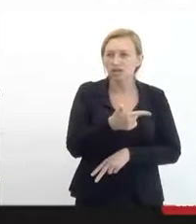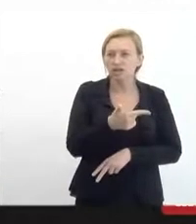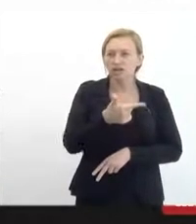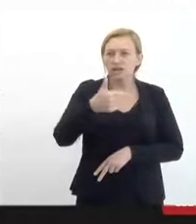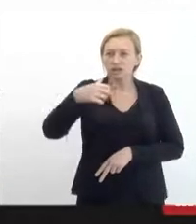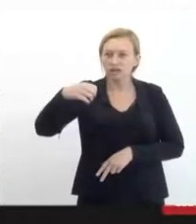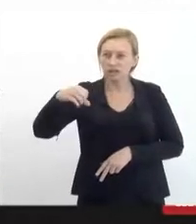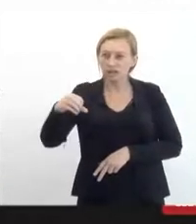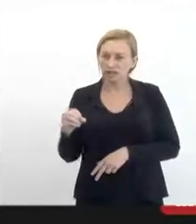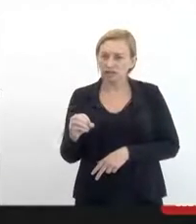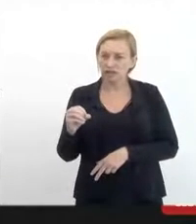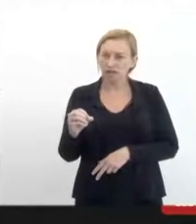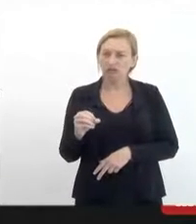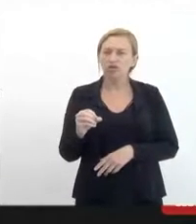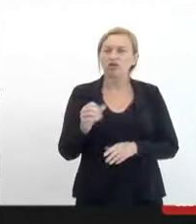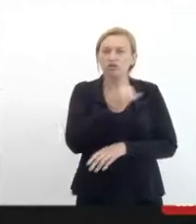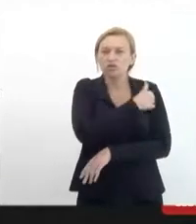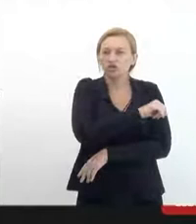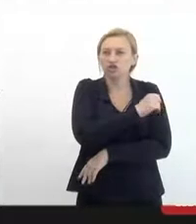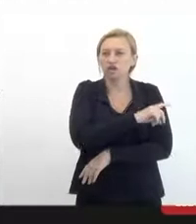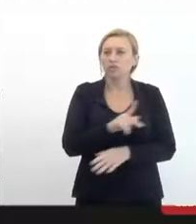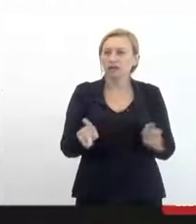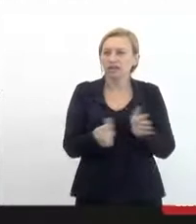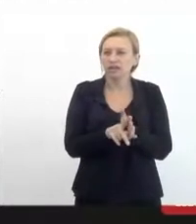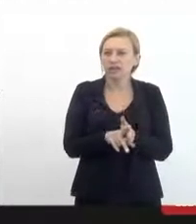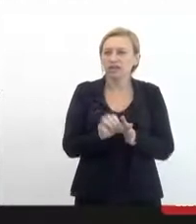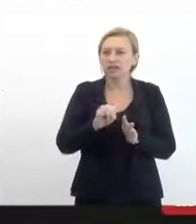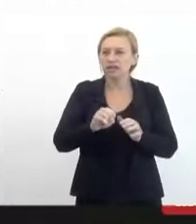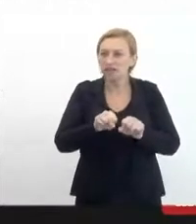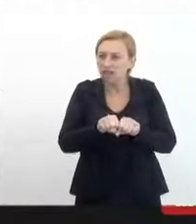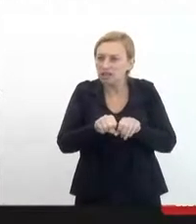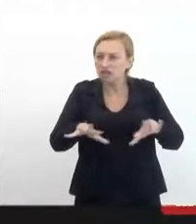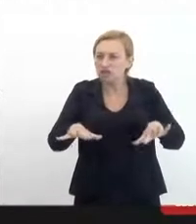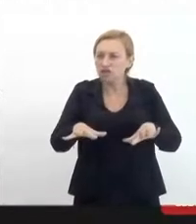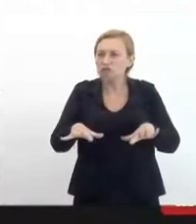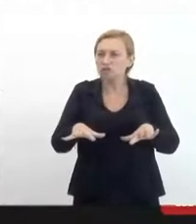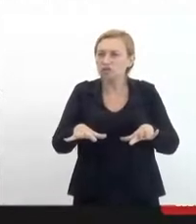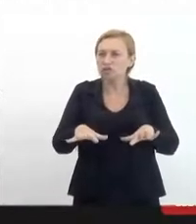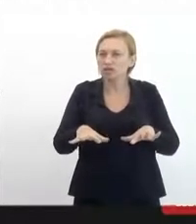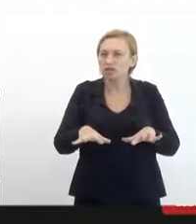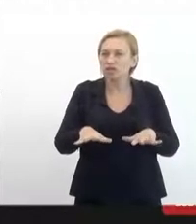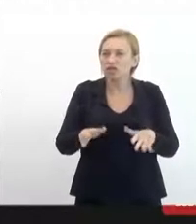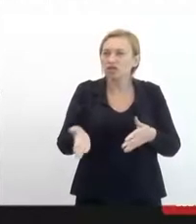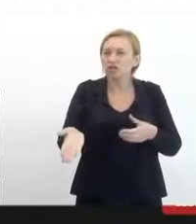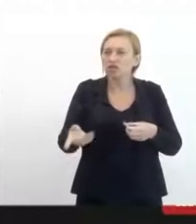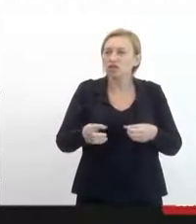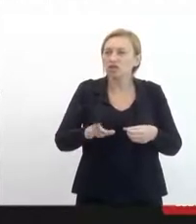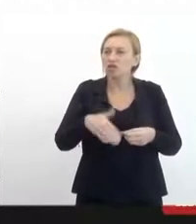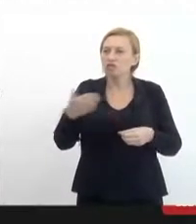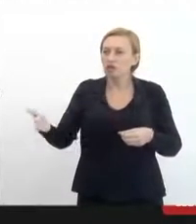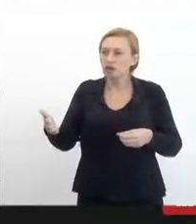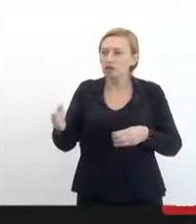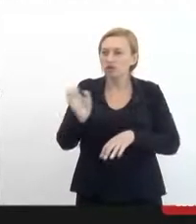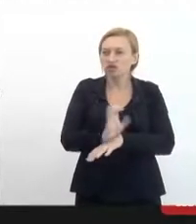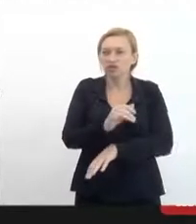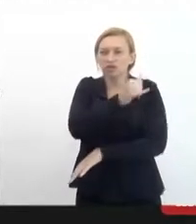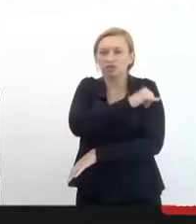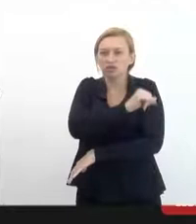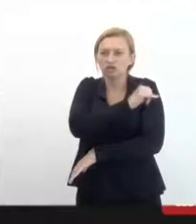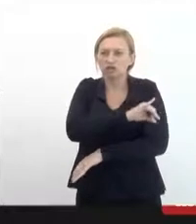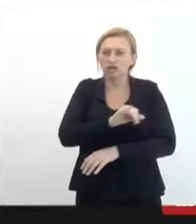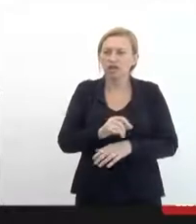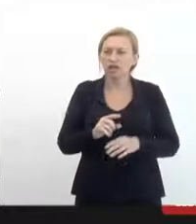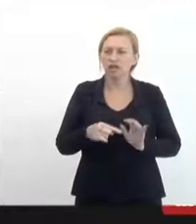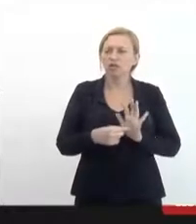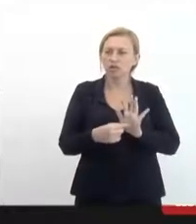de Janeiro é signatário, é que se a distribuidora vende fora do estado do Rio de Janeiro, ela informa por meio de um